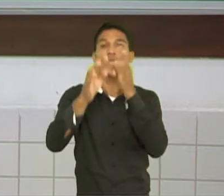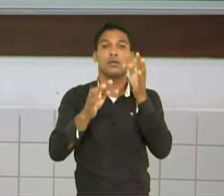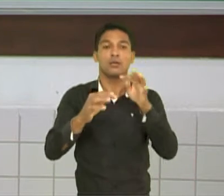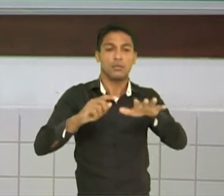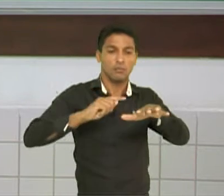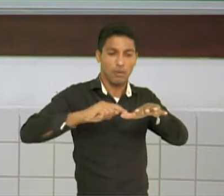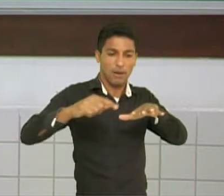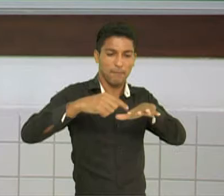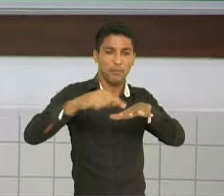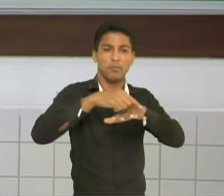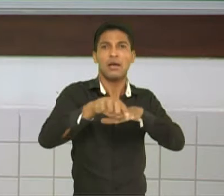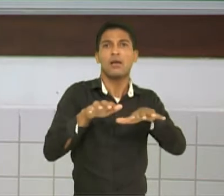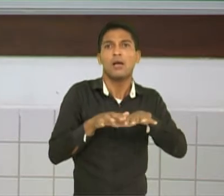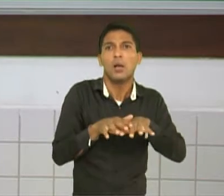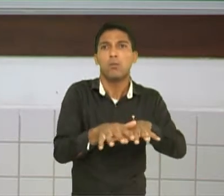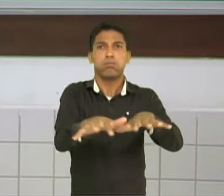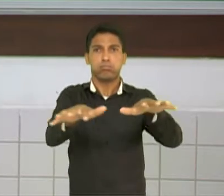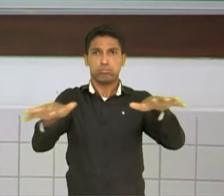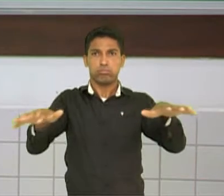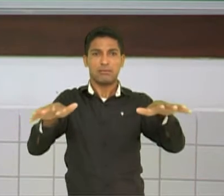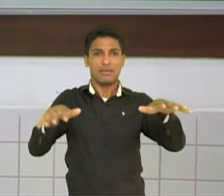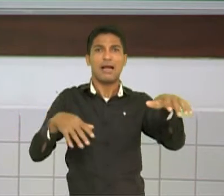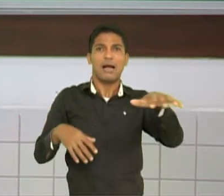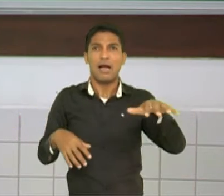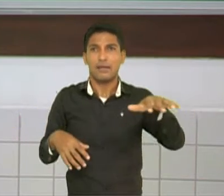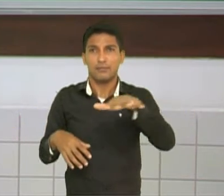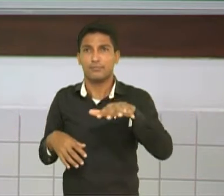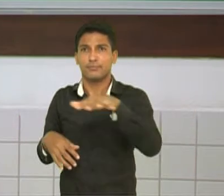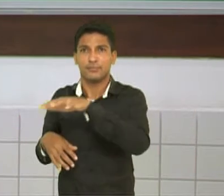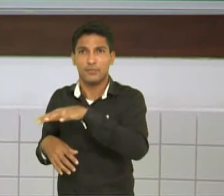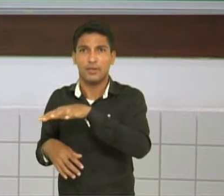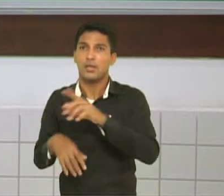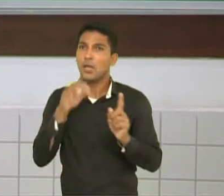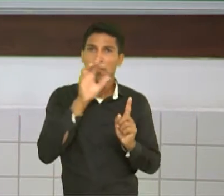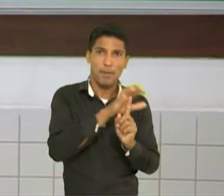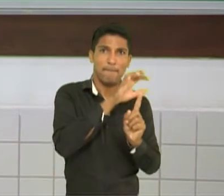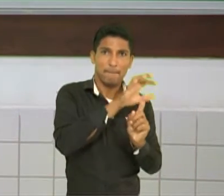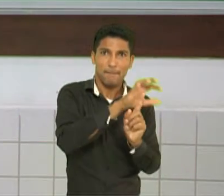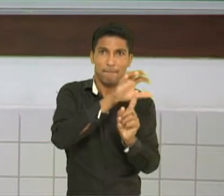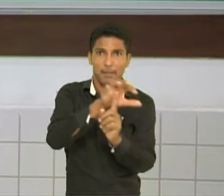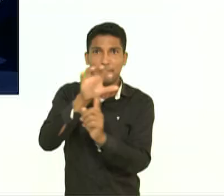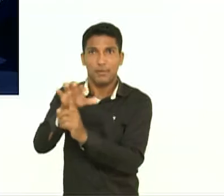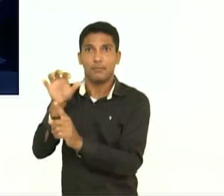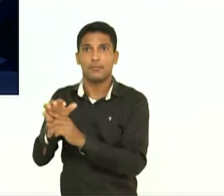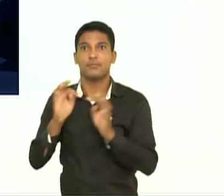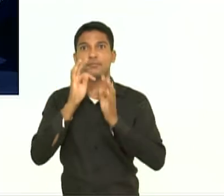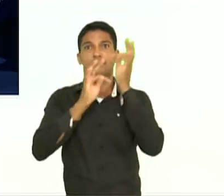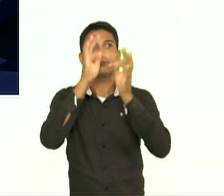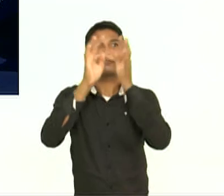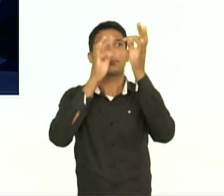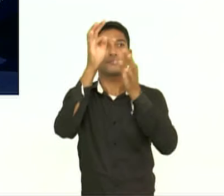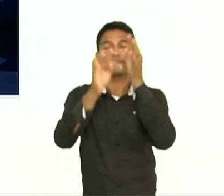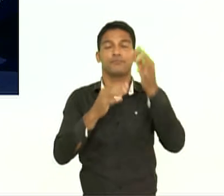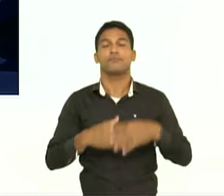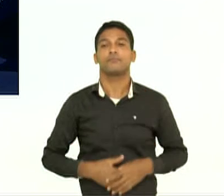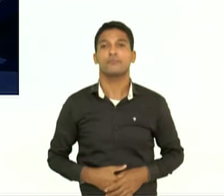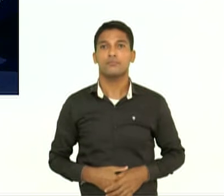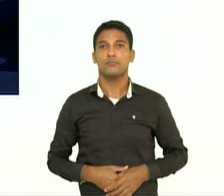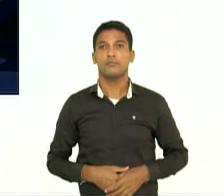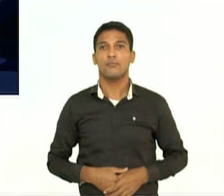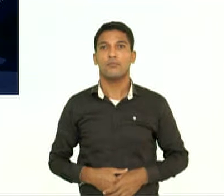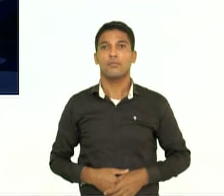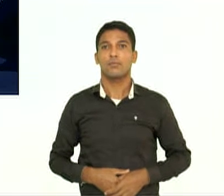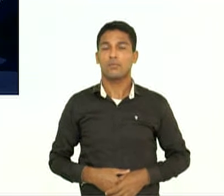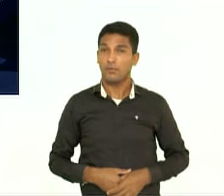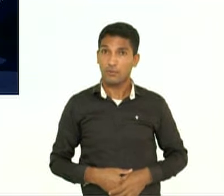nosso cotidiano, ao nosso dia a dia, alterando o nosso modo de viver. Essa imagem que eu trouxe para você,